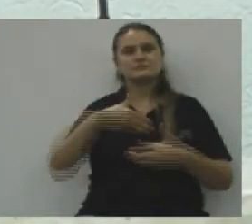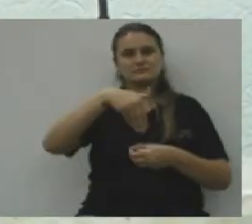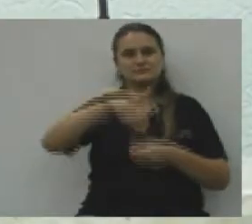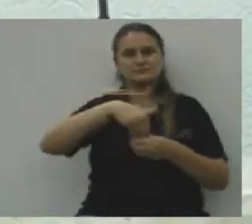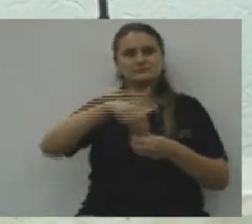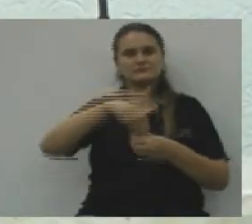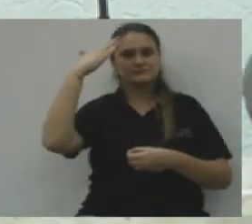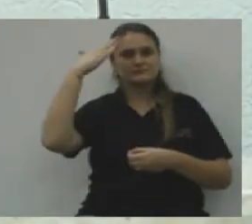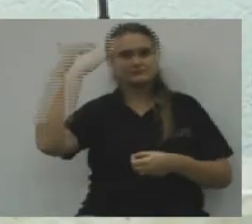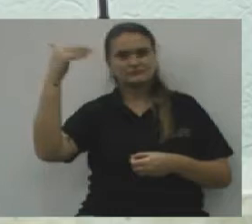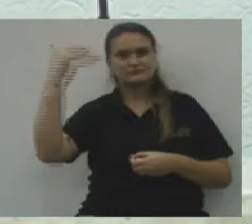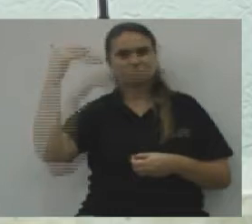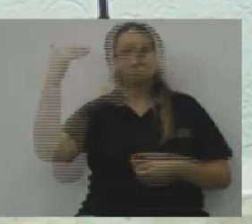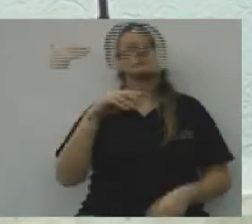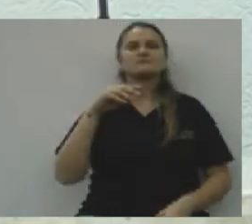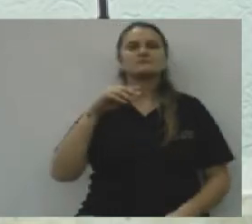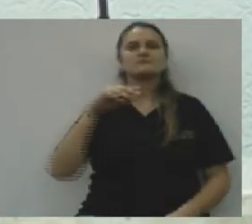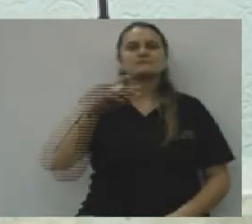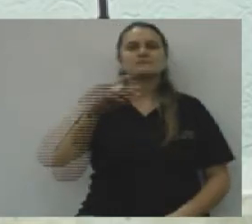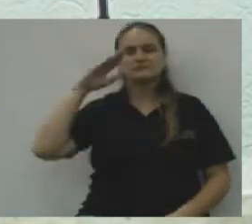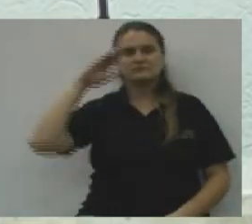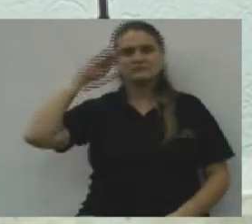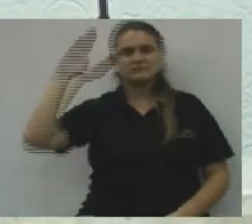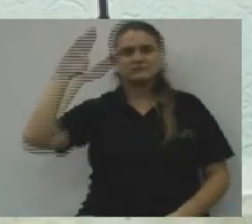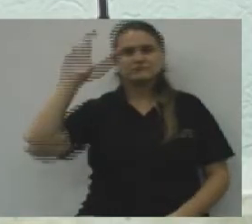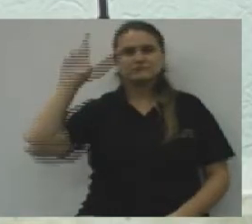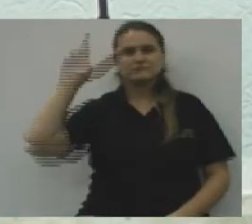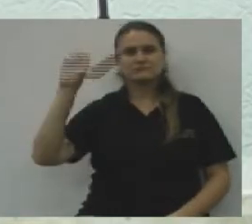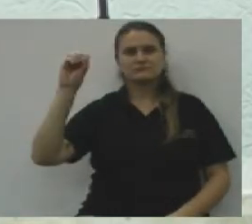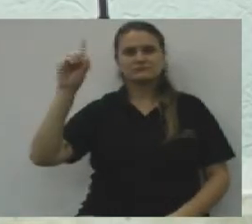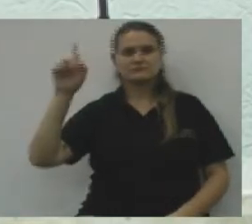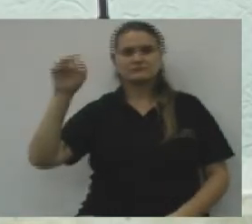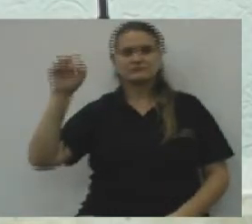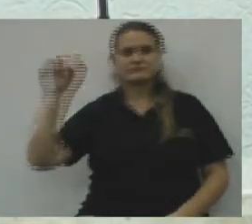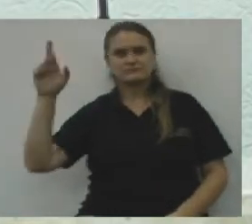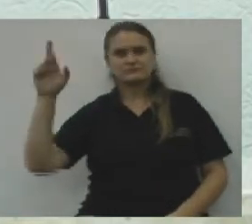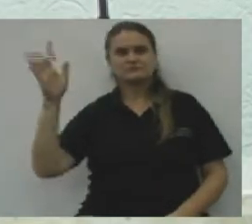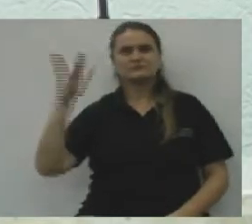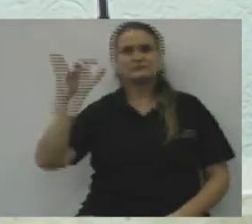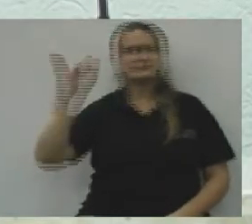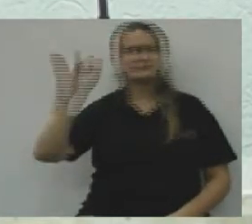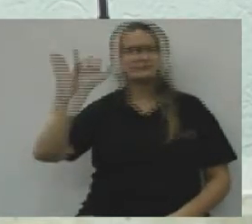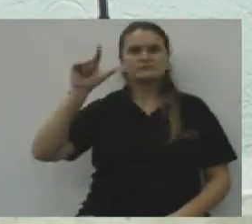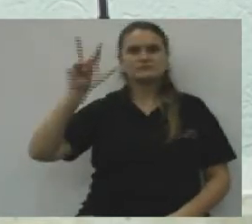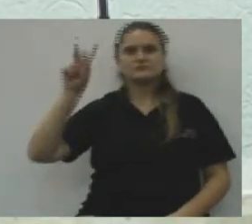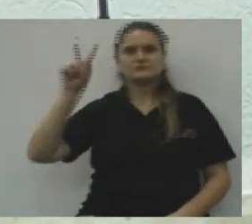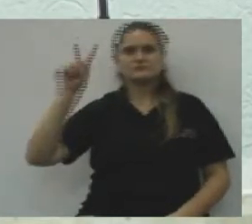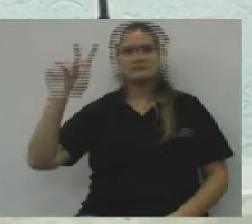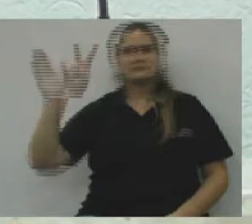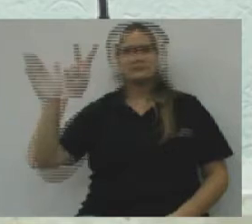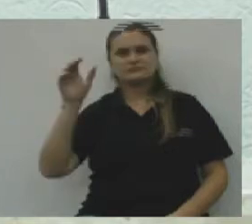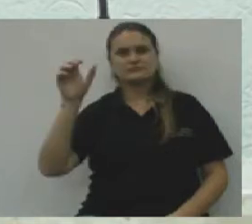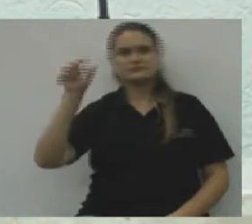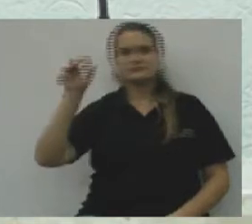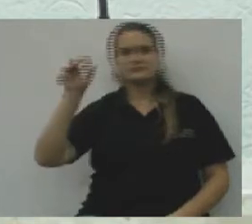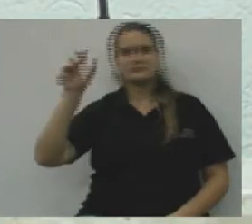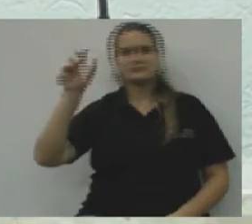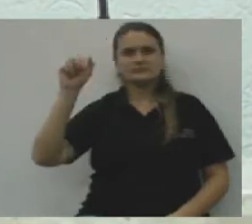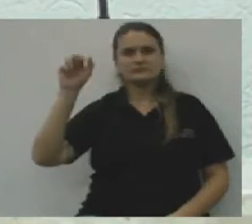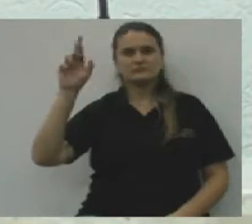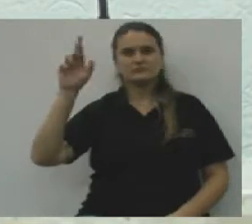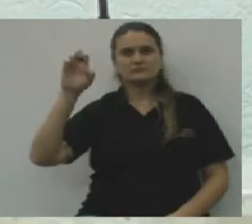soldados Roger, Silva e Soares, pelo ato de bravura. A guarnição do